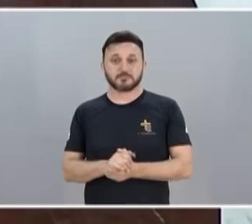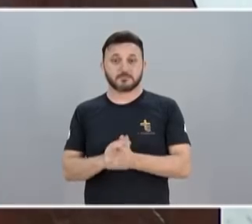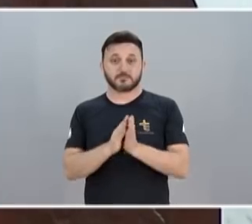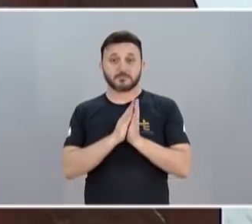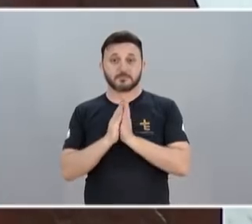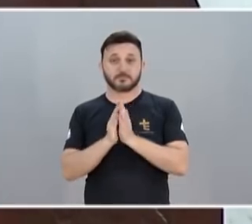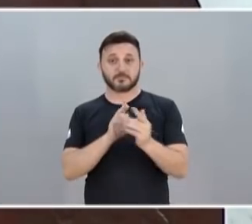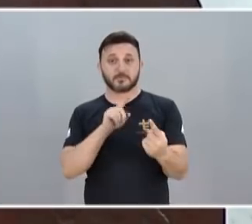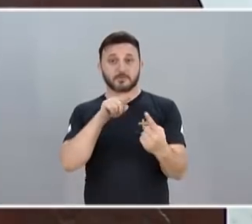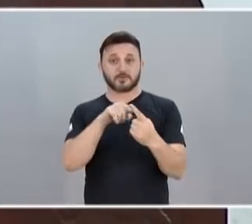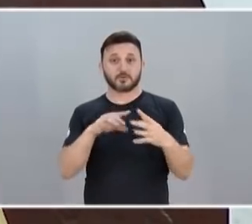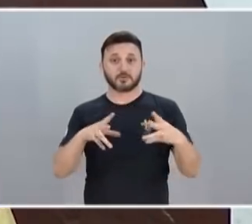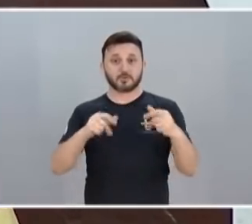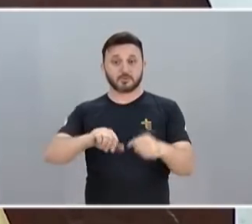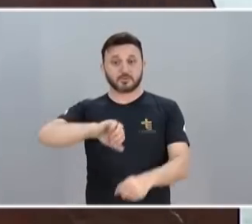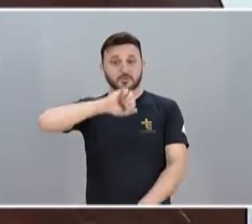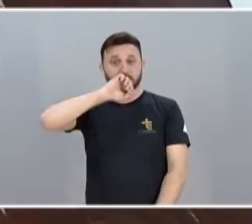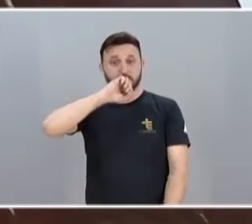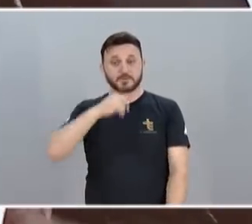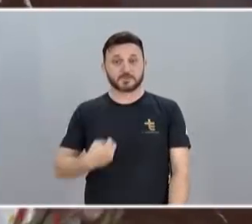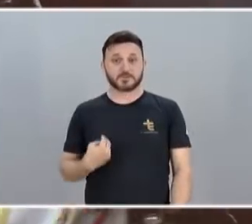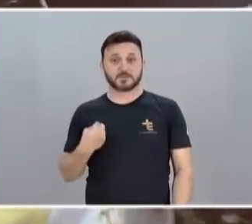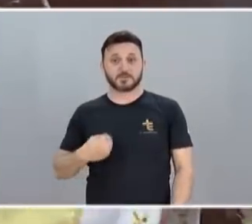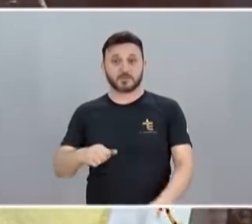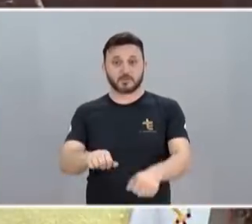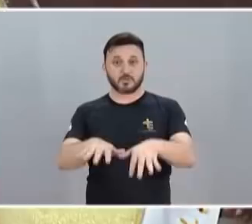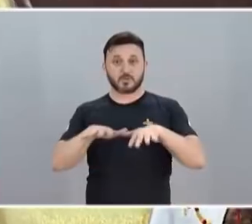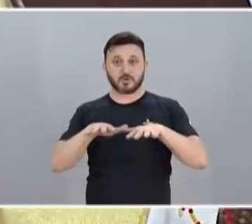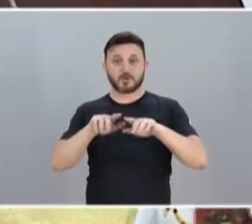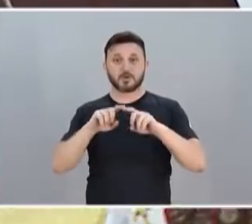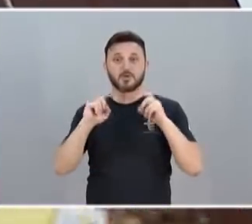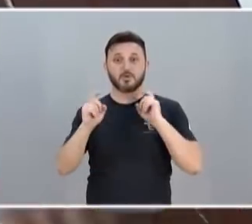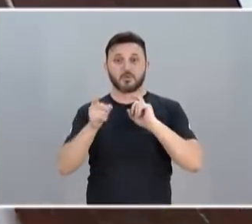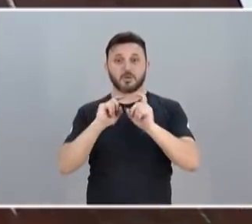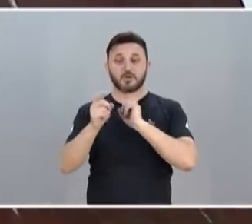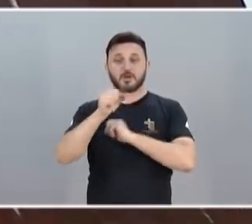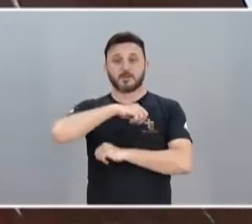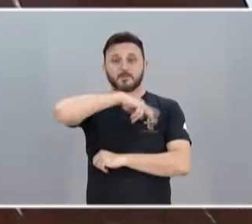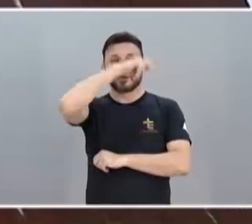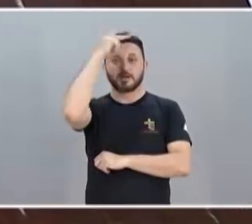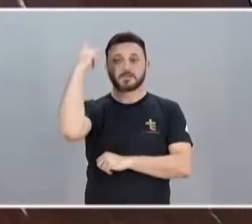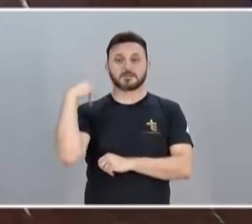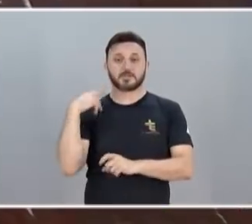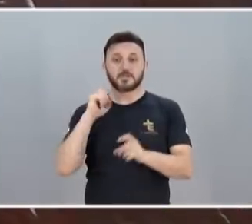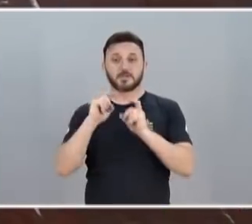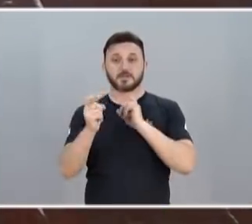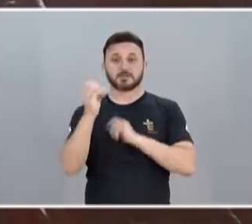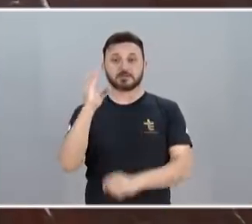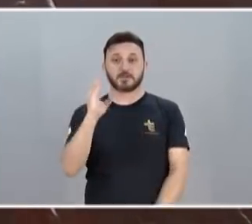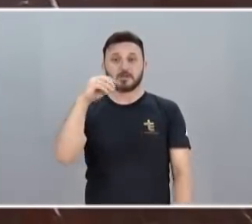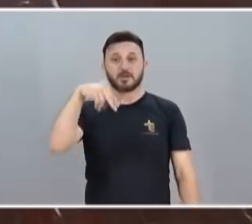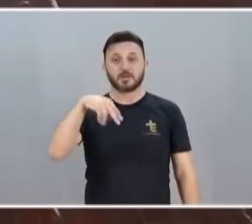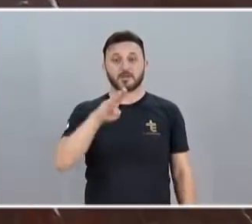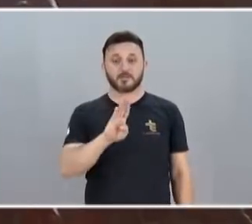Rezo na intenção dos bispos que estão reunidos em Aparecida, na reunião da CNBB.